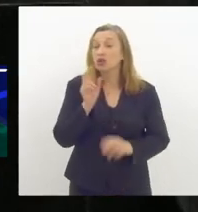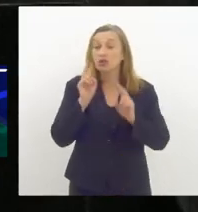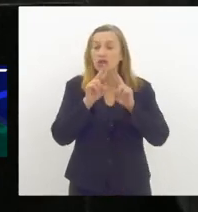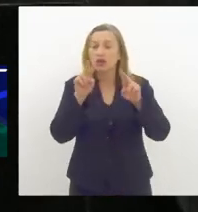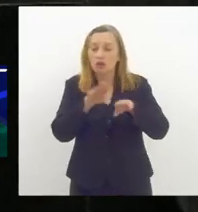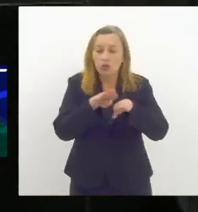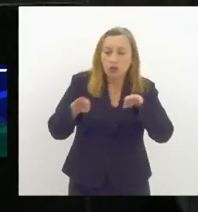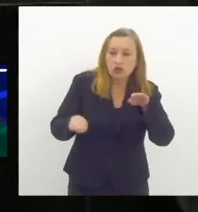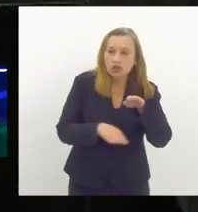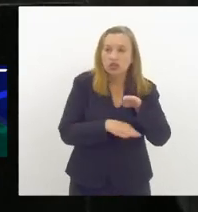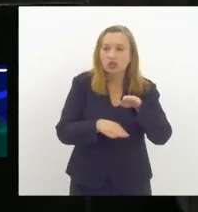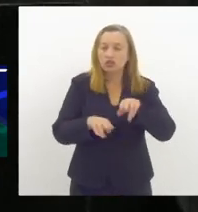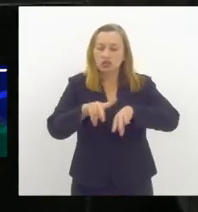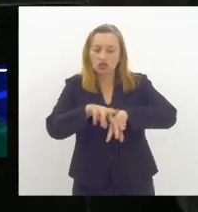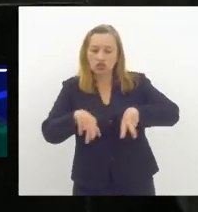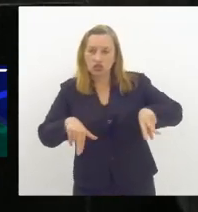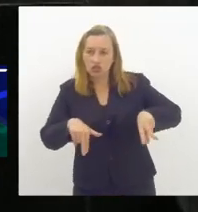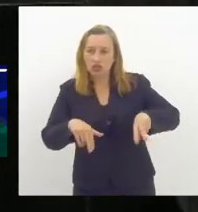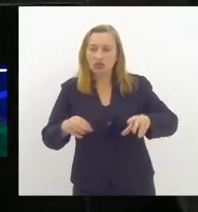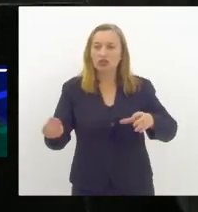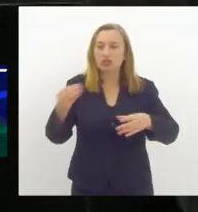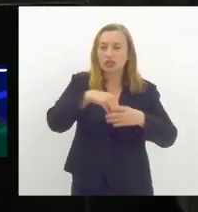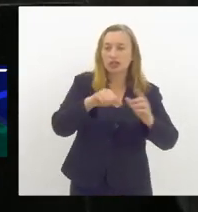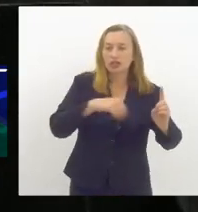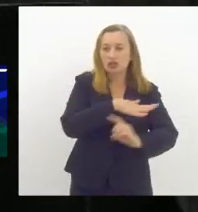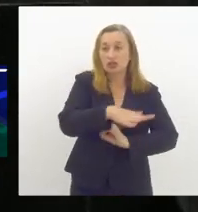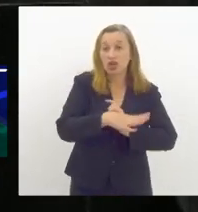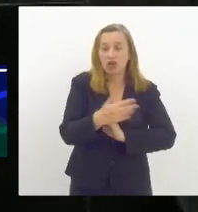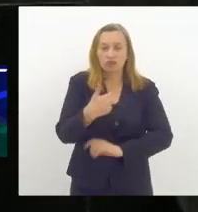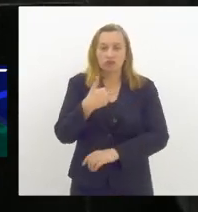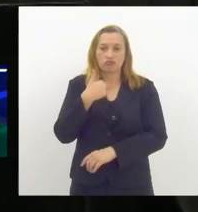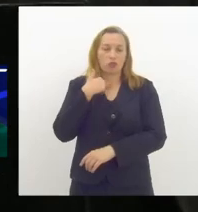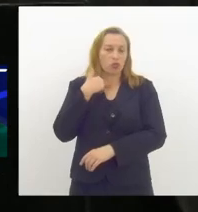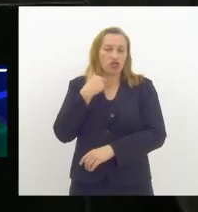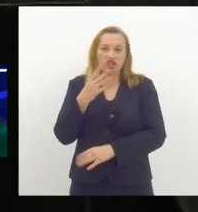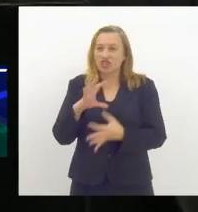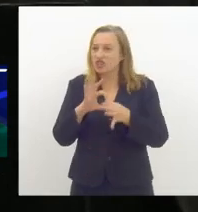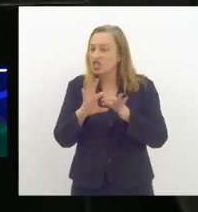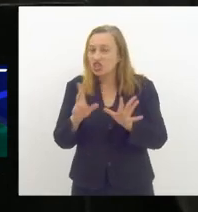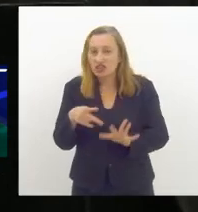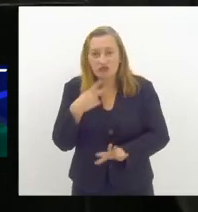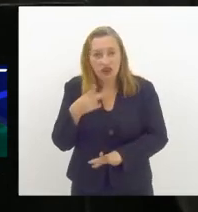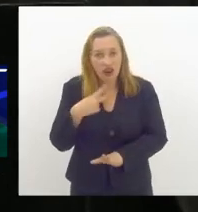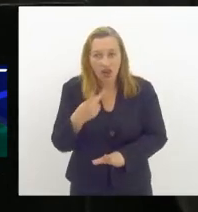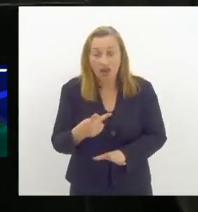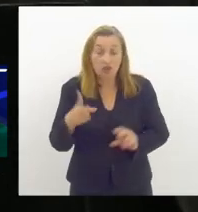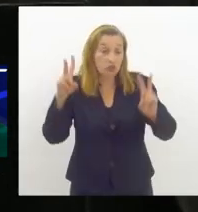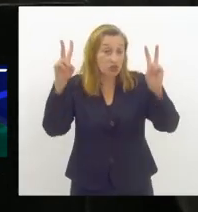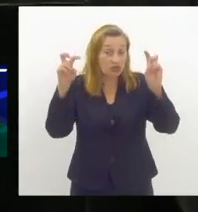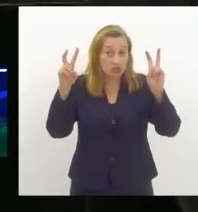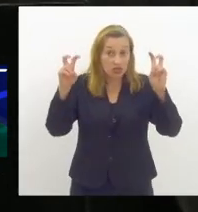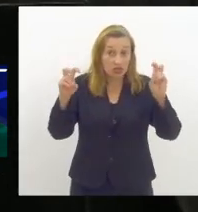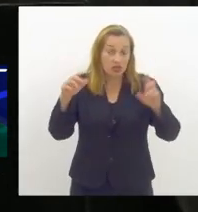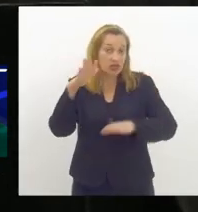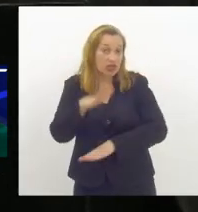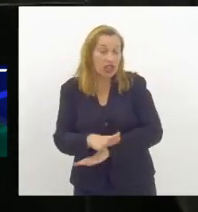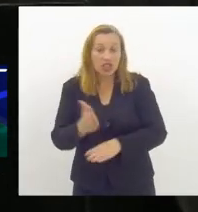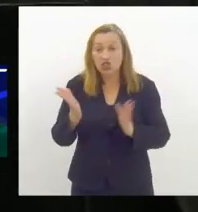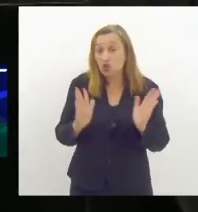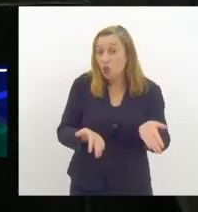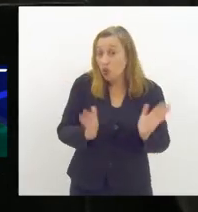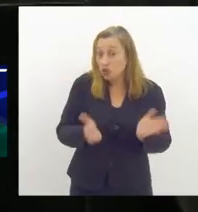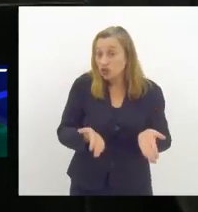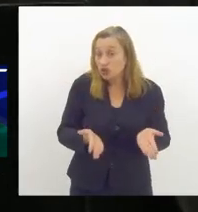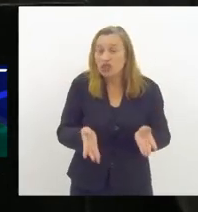da desigualdade de gênero na sociedade e eu não poderia deixar de estar falando sobre esse tema na tarde de